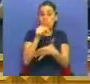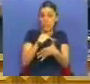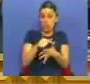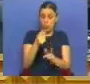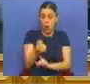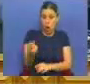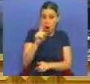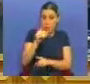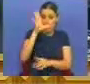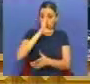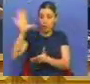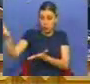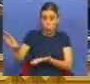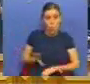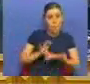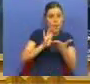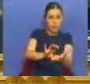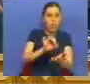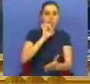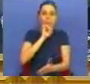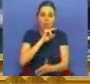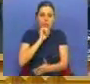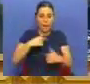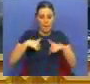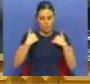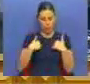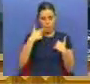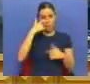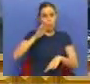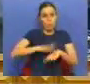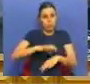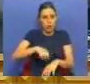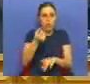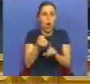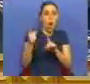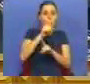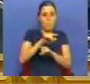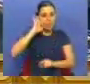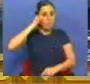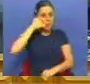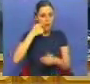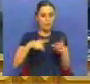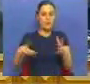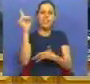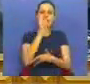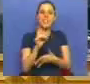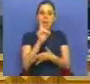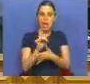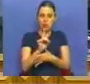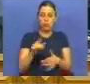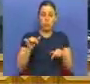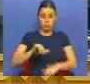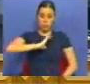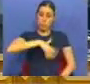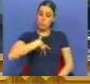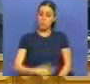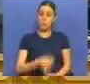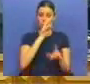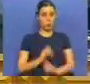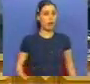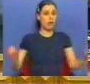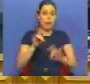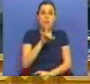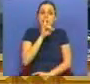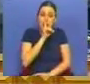haver aumento com participações que compensem os cidadãos por estes aumentos de preços. E sexto, porque neste mundo ninguém